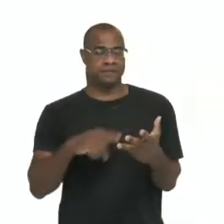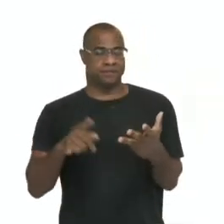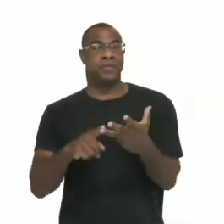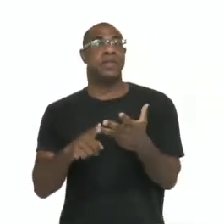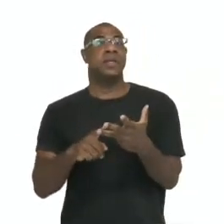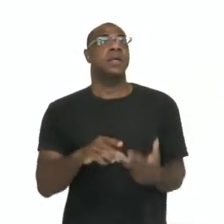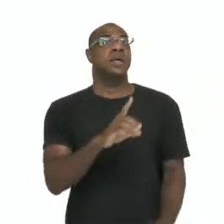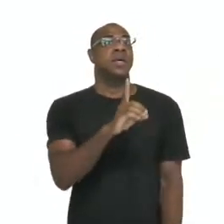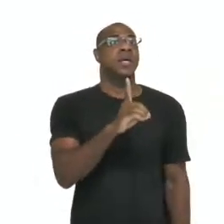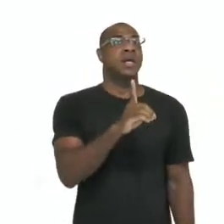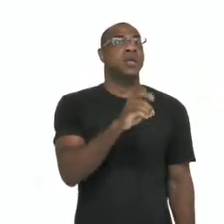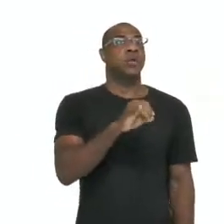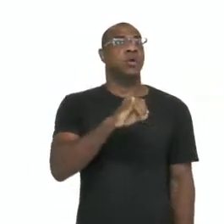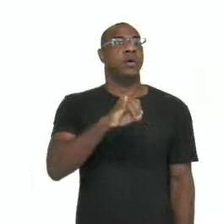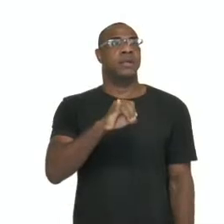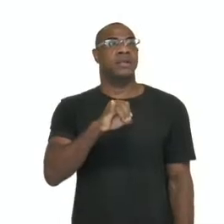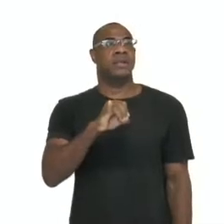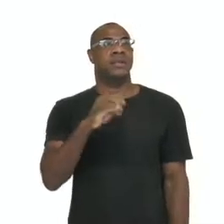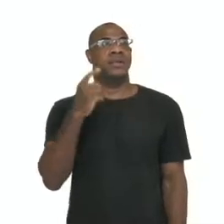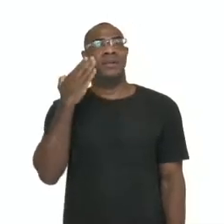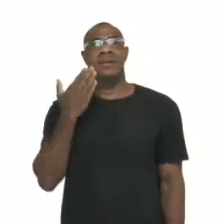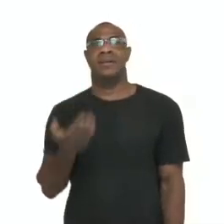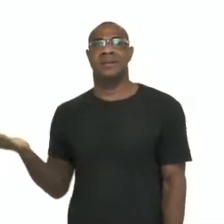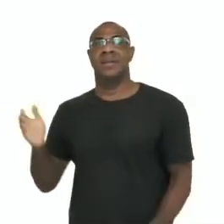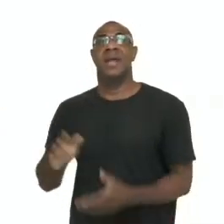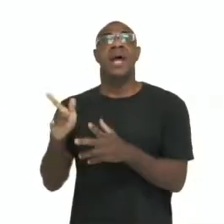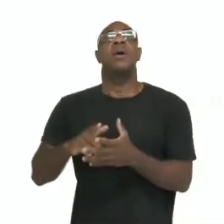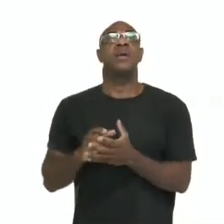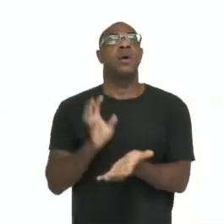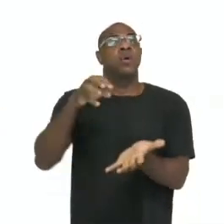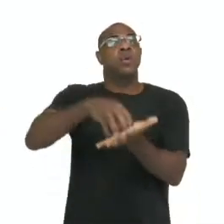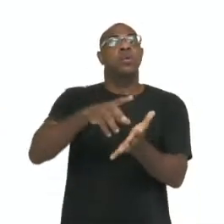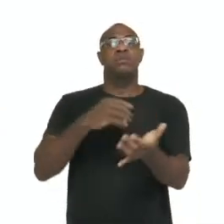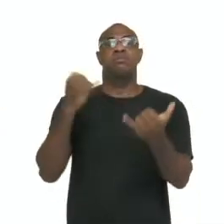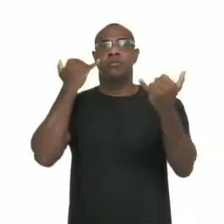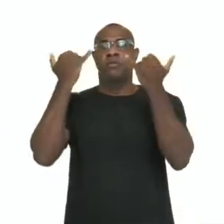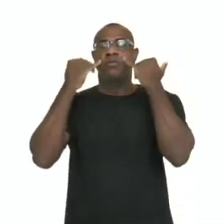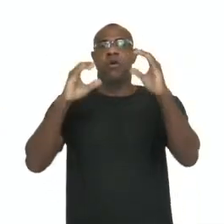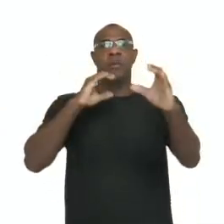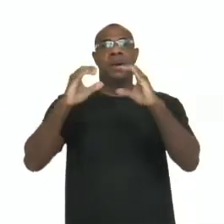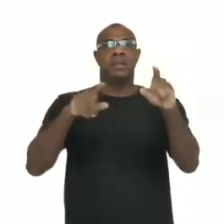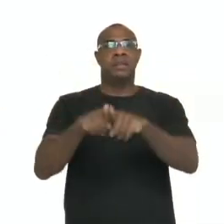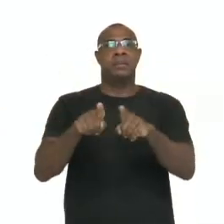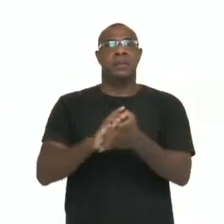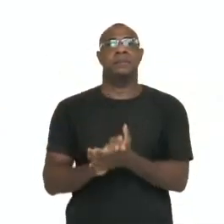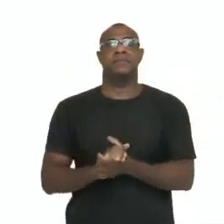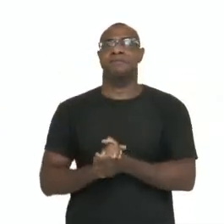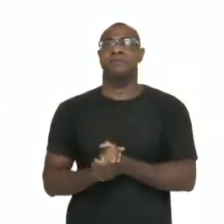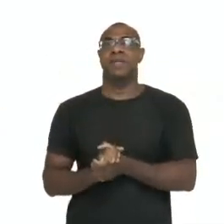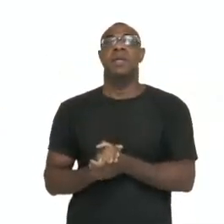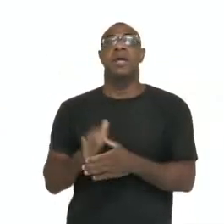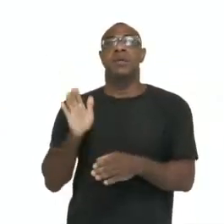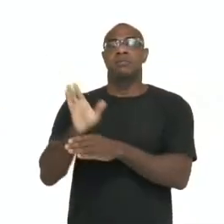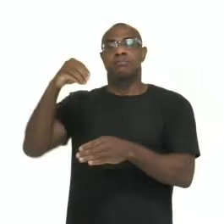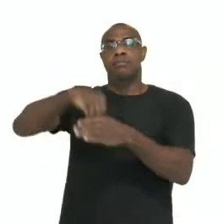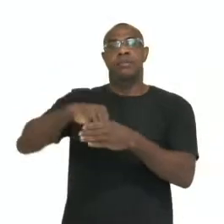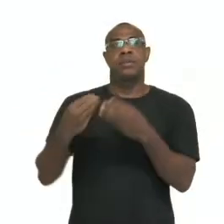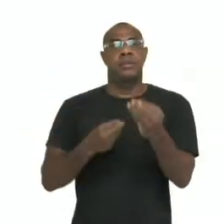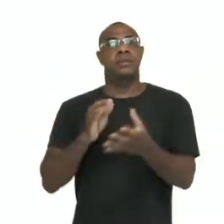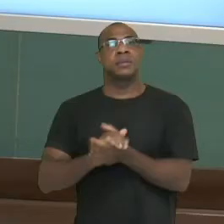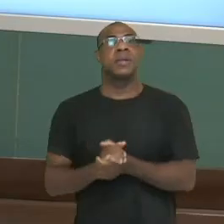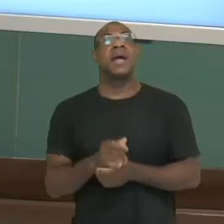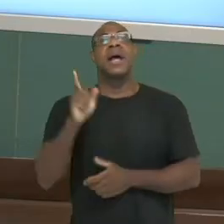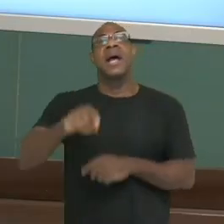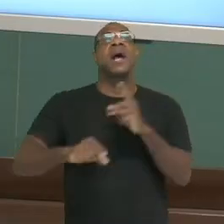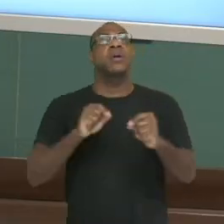DOI-CODE, Destacamento de Operações de Informações e Centro de Operações de Defesa Interna. O DOI-CODE